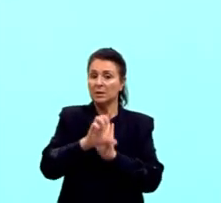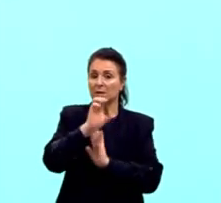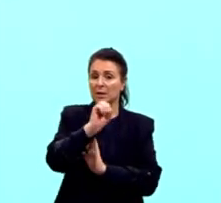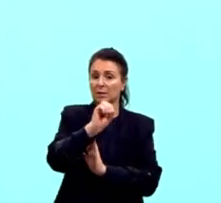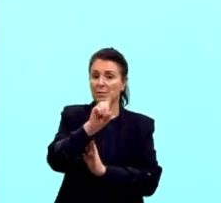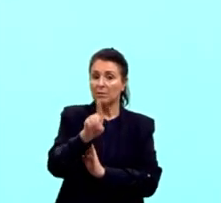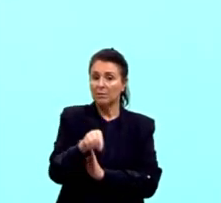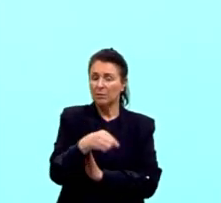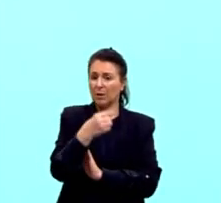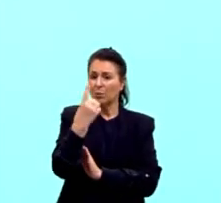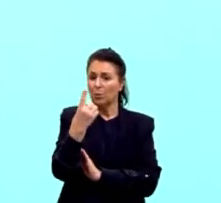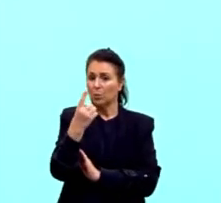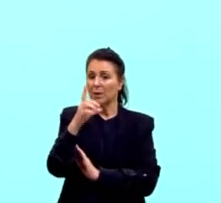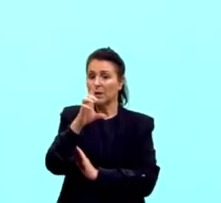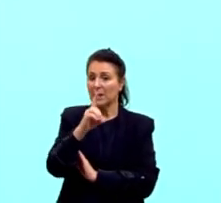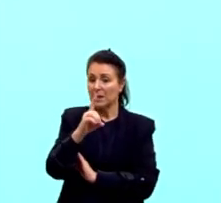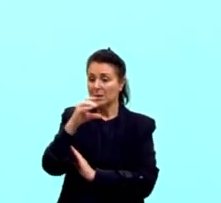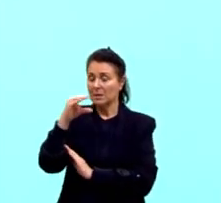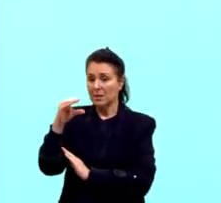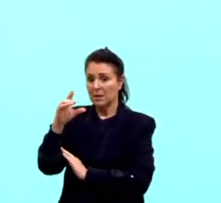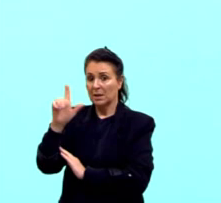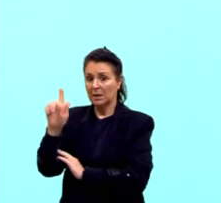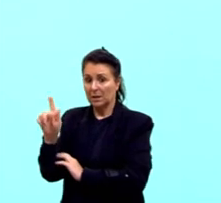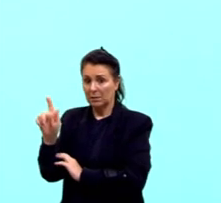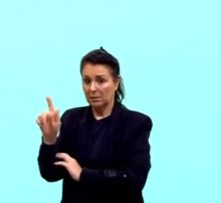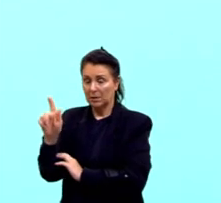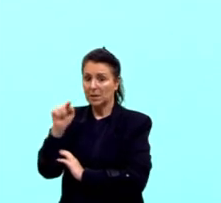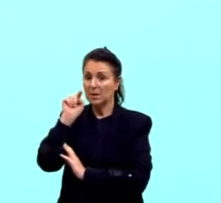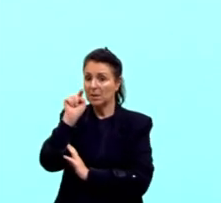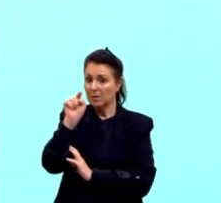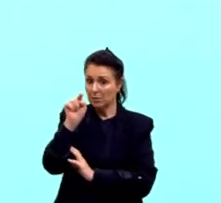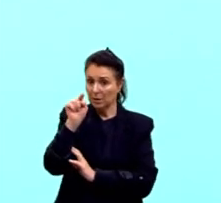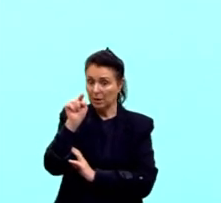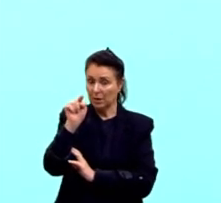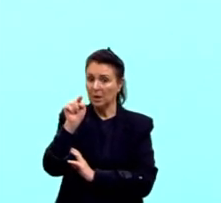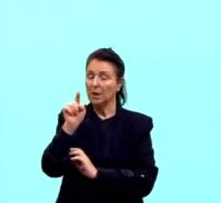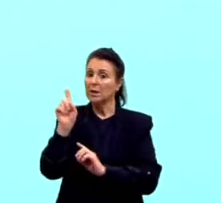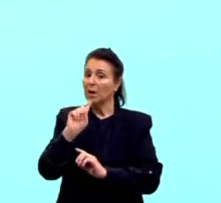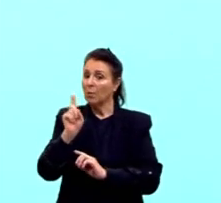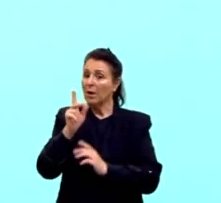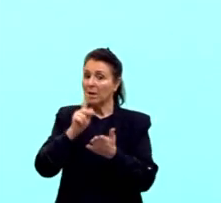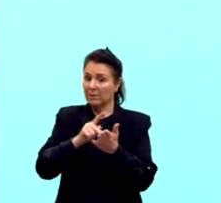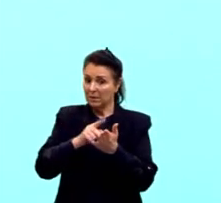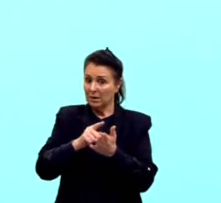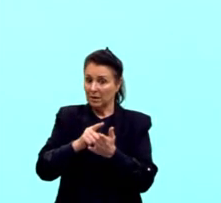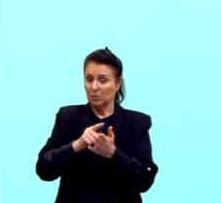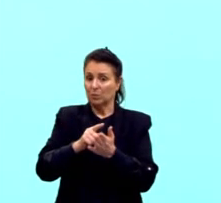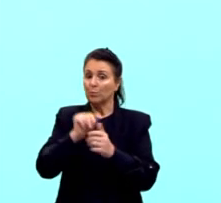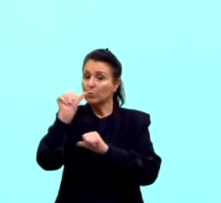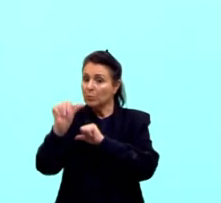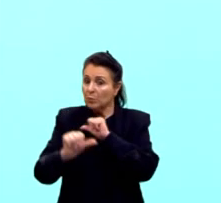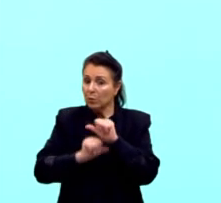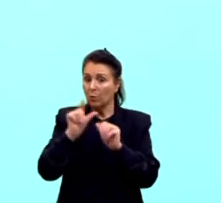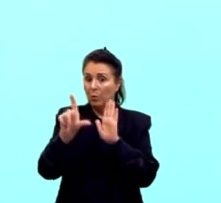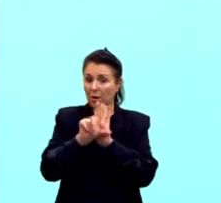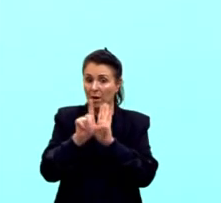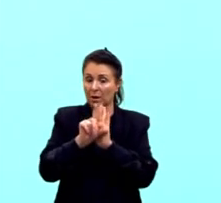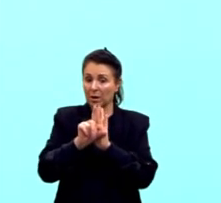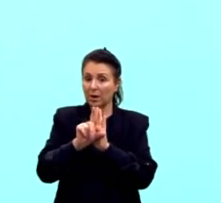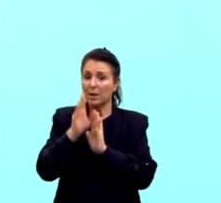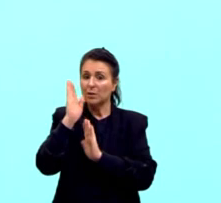de 0 a 1 desse grama Lembrando que isso aqui tá desatualizado né porque isso aqui hoje a gente já tem essas leis diferentes